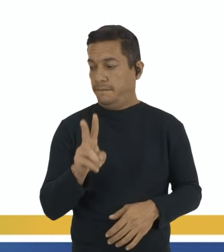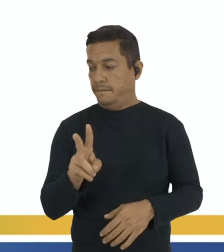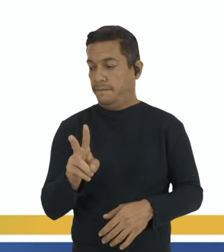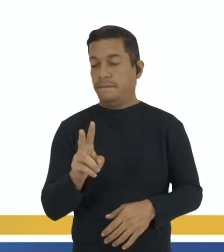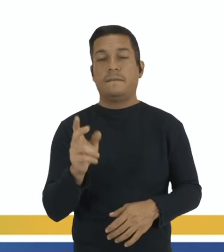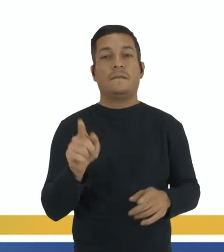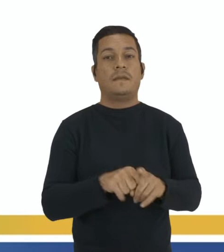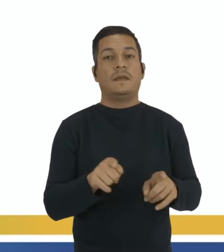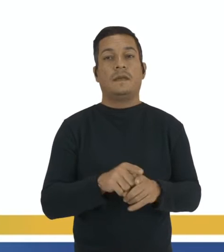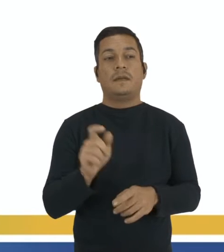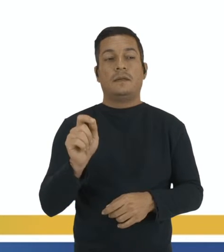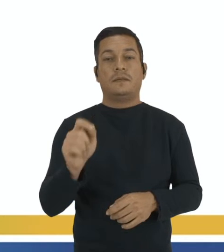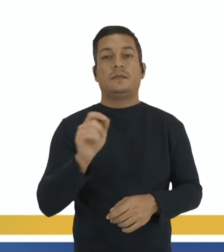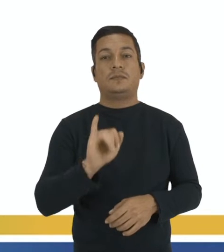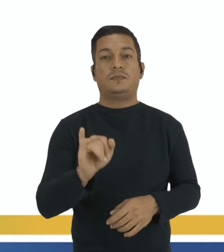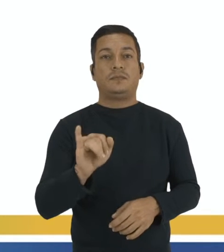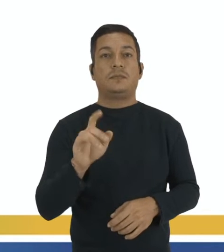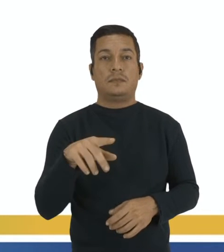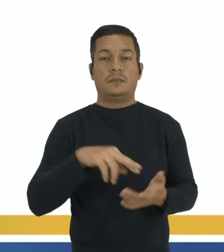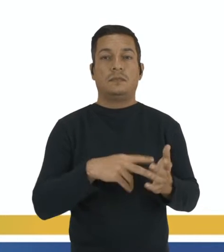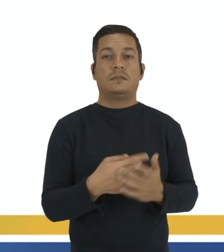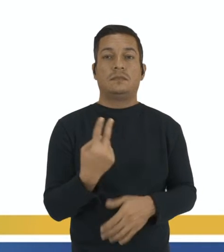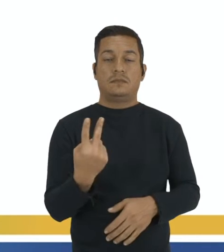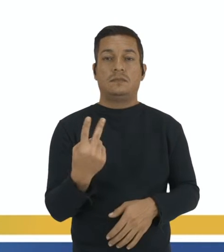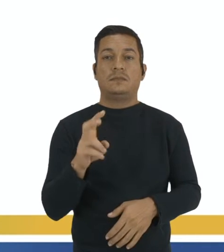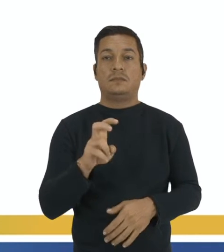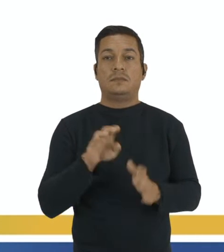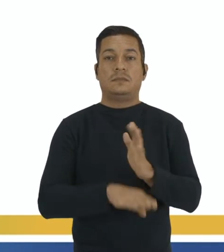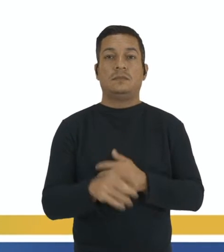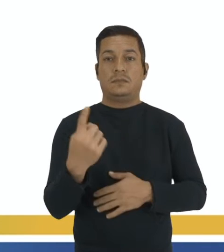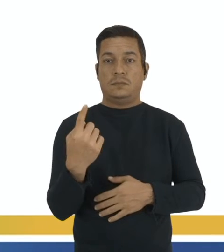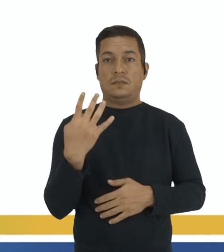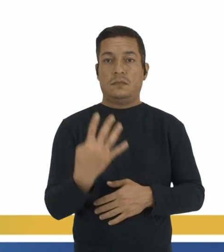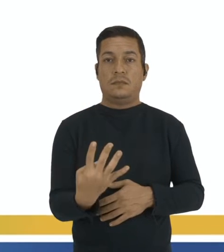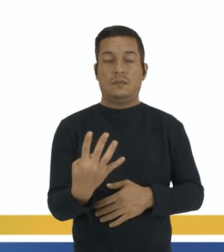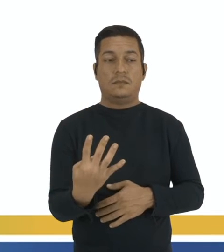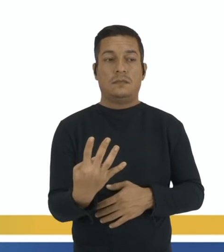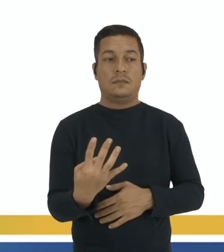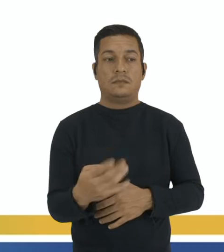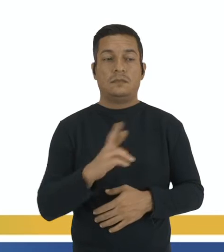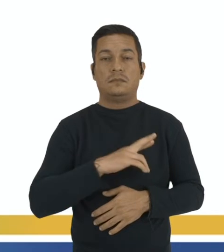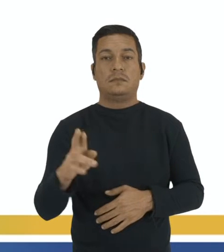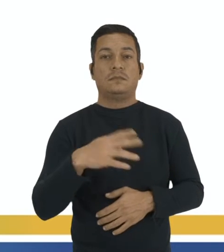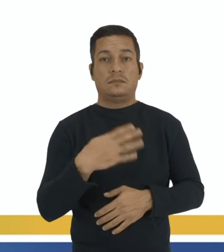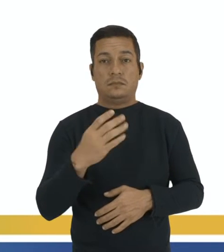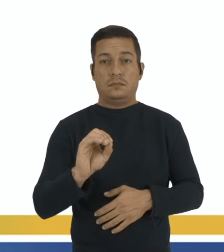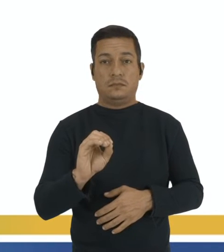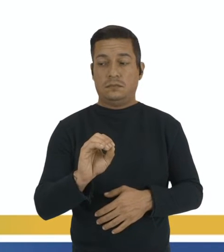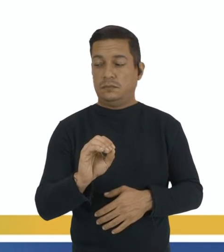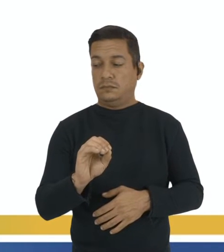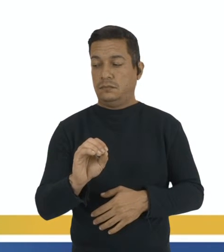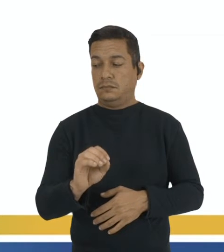gente colocaria o I. O I não vale 1, então 5 menos 1, 4. Tudo bem? Para representar o 40,